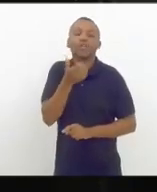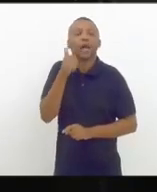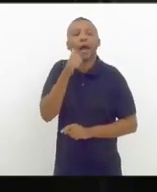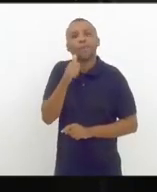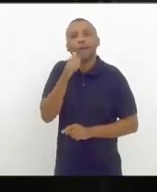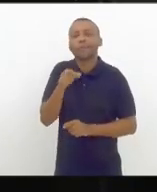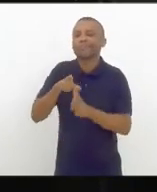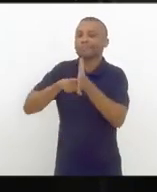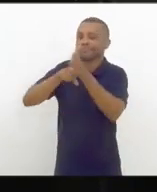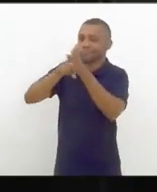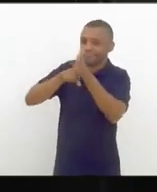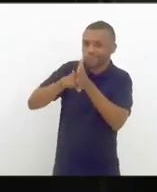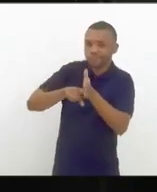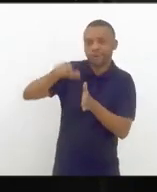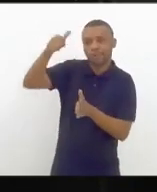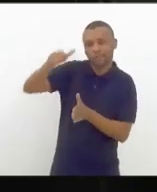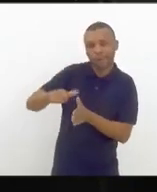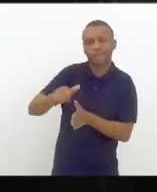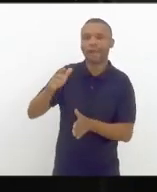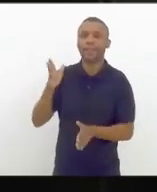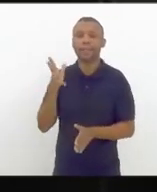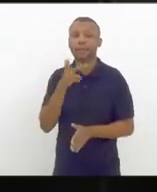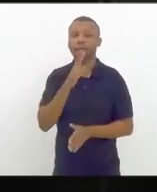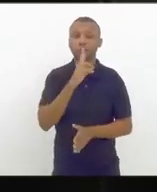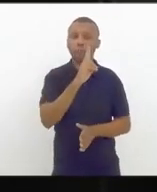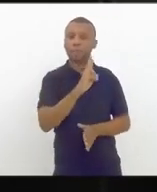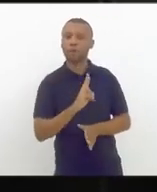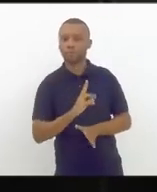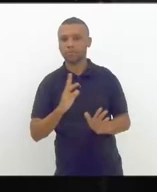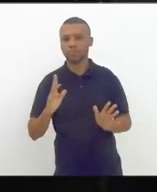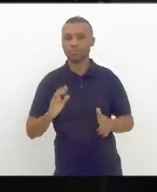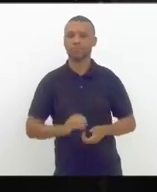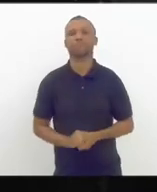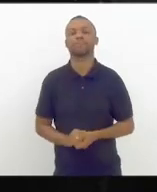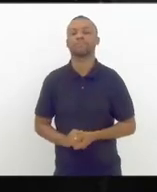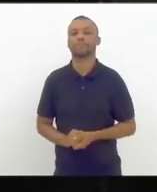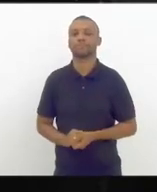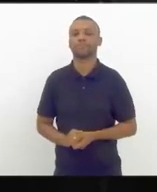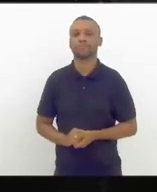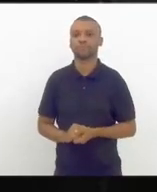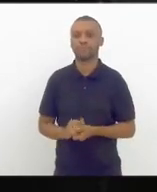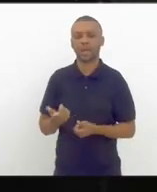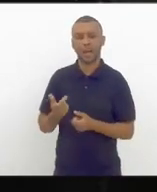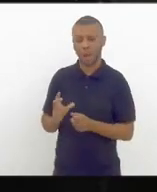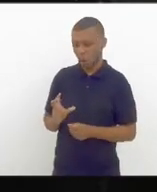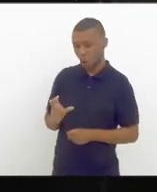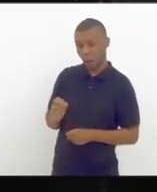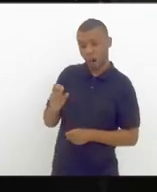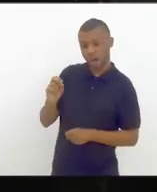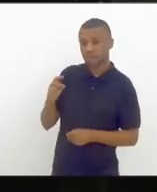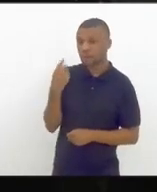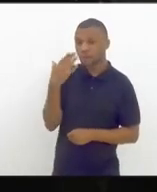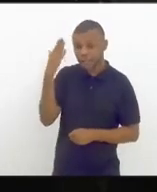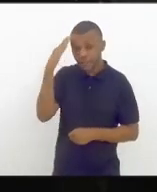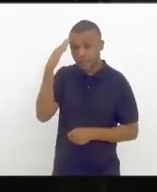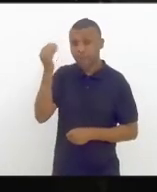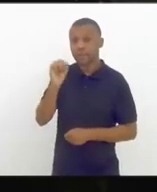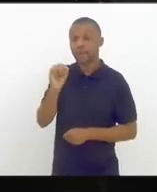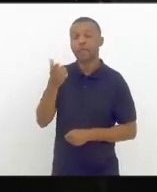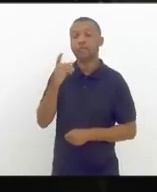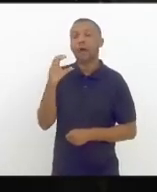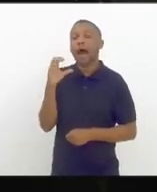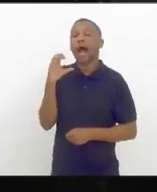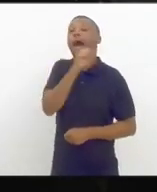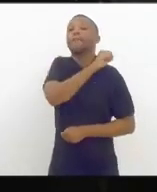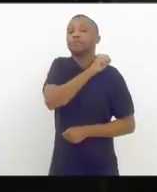fazer o exame e os laudos demorarem tanto a sair essa doença o câncer nós sabemos que se alastra muito rápido